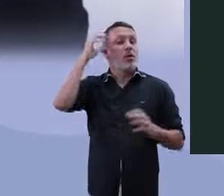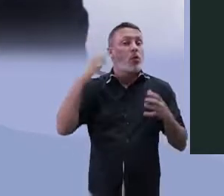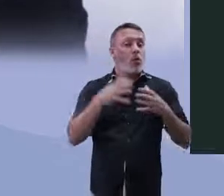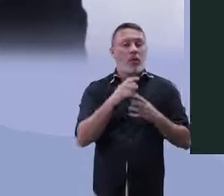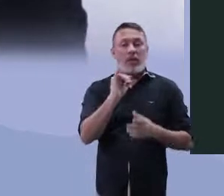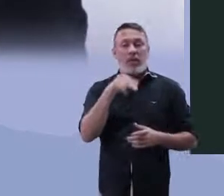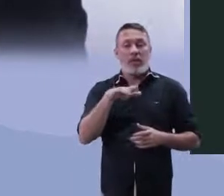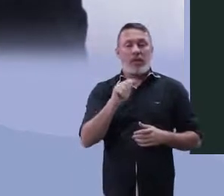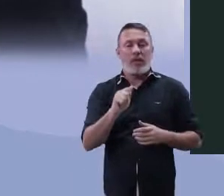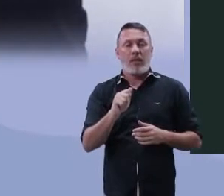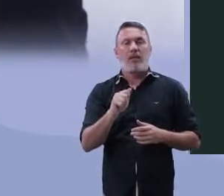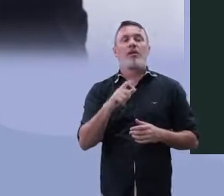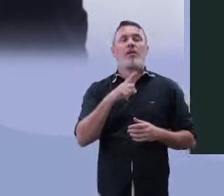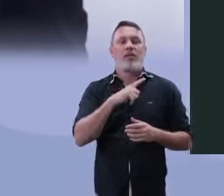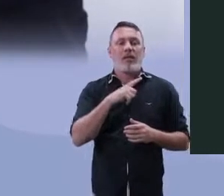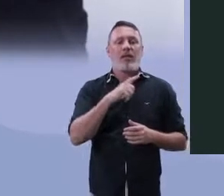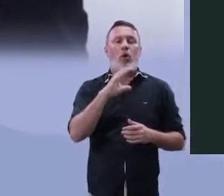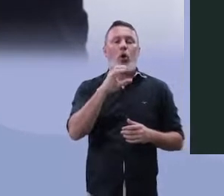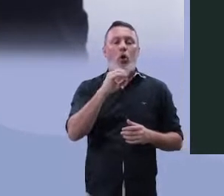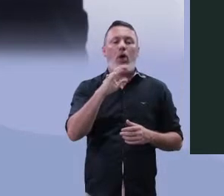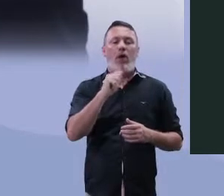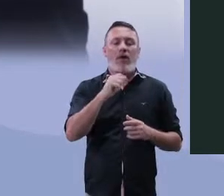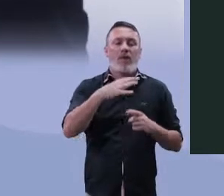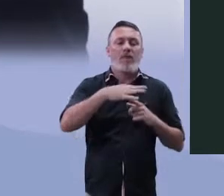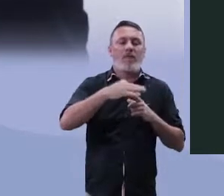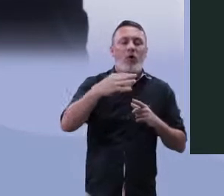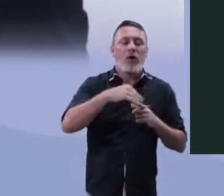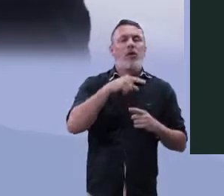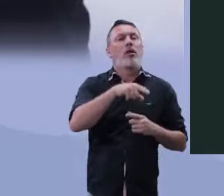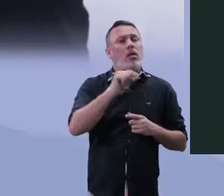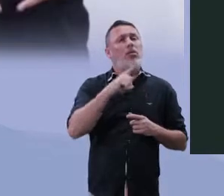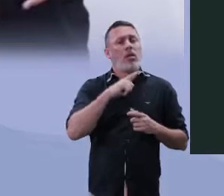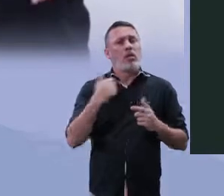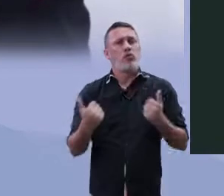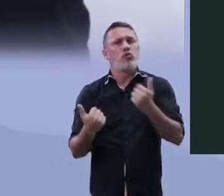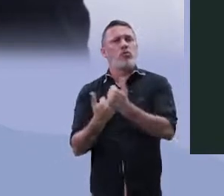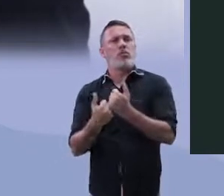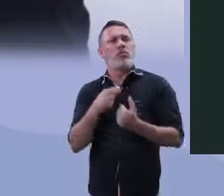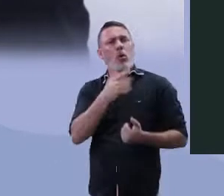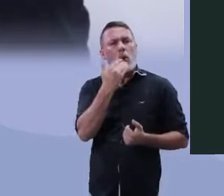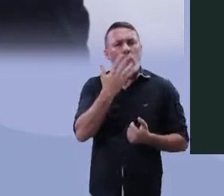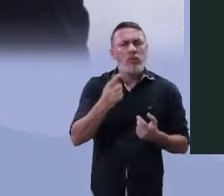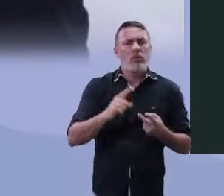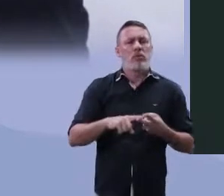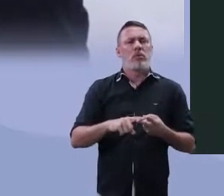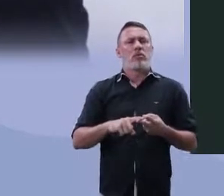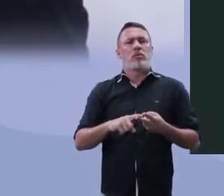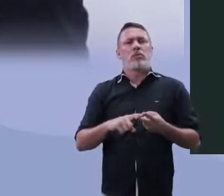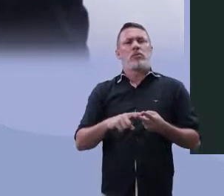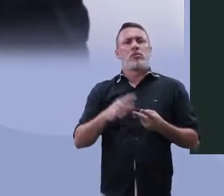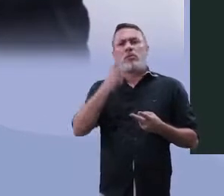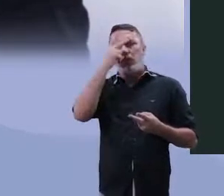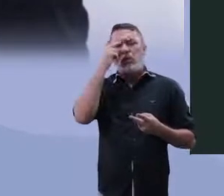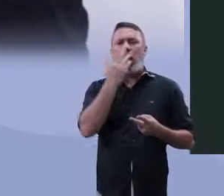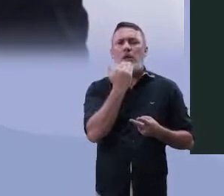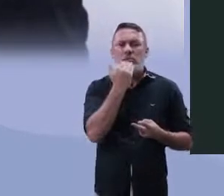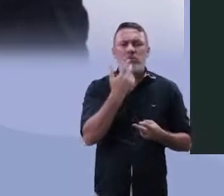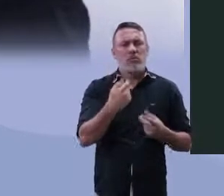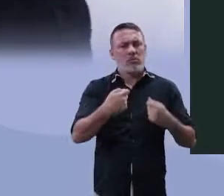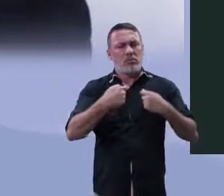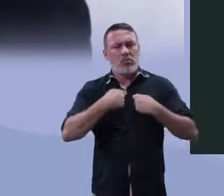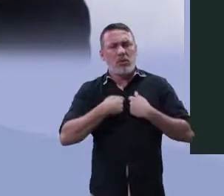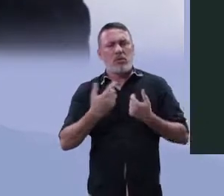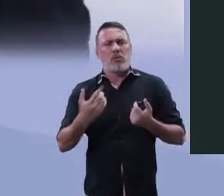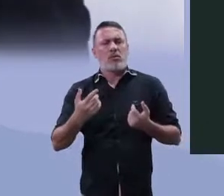inca, ela é utilizada para substituir determinados alimentos, né, ajudar